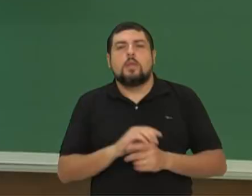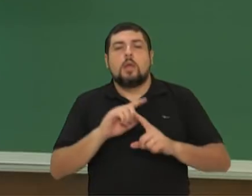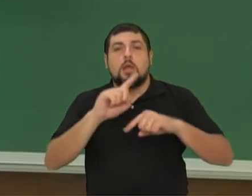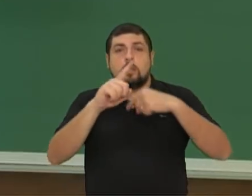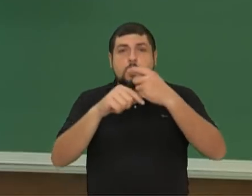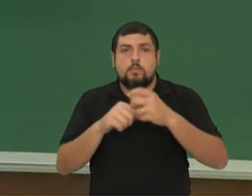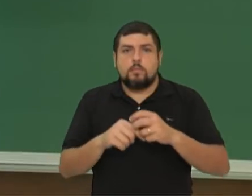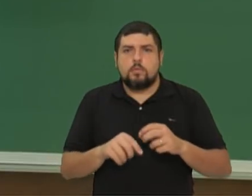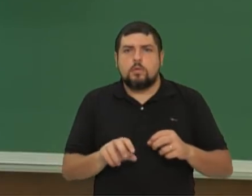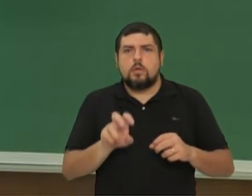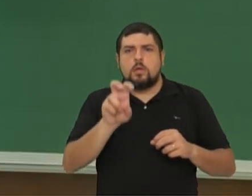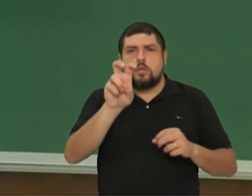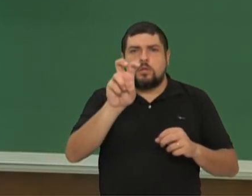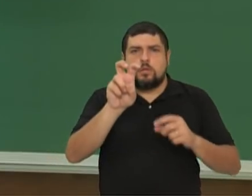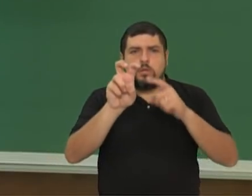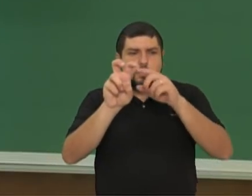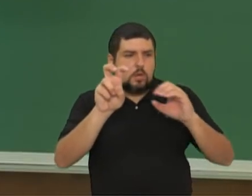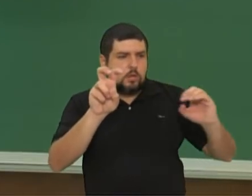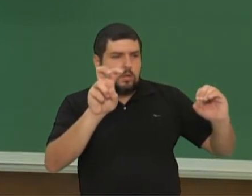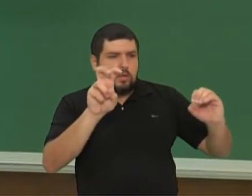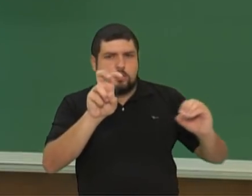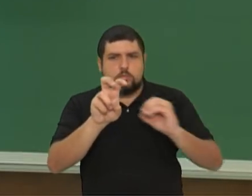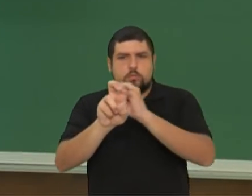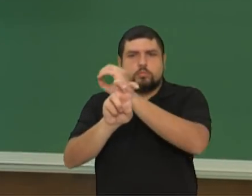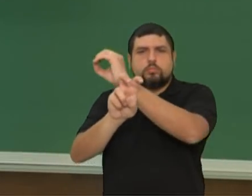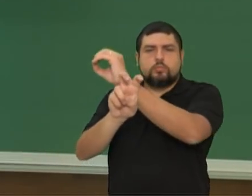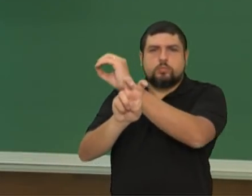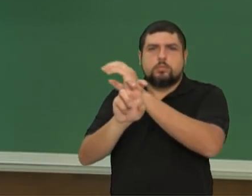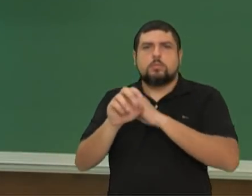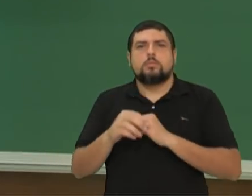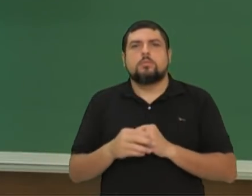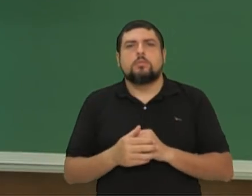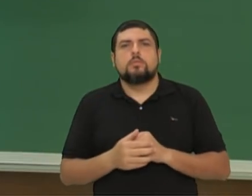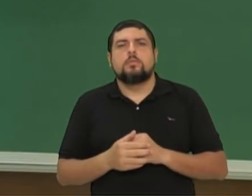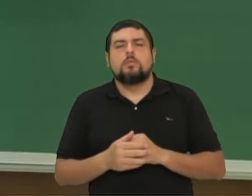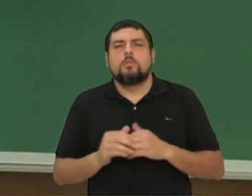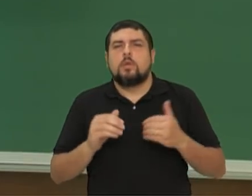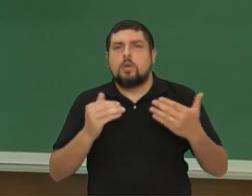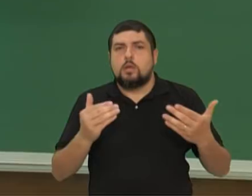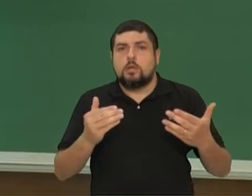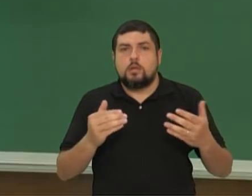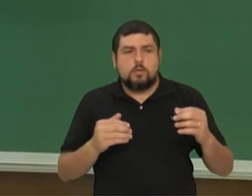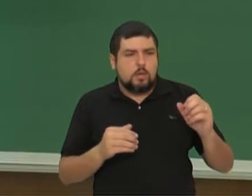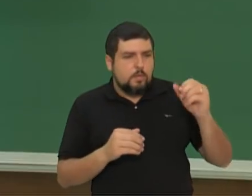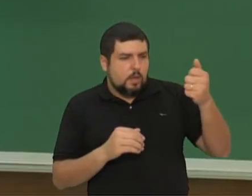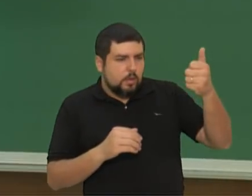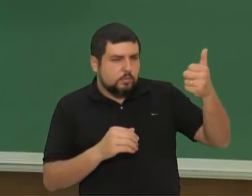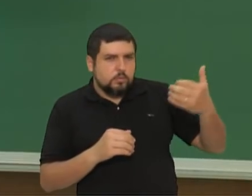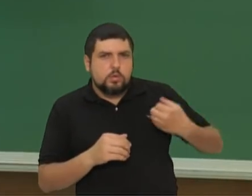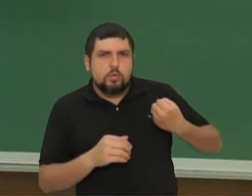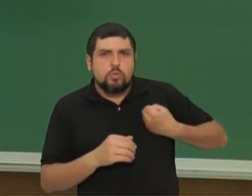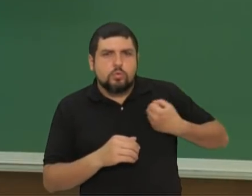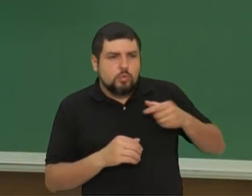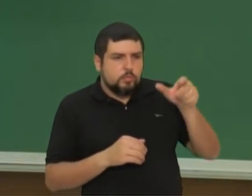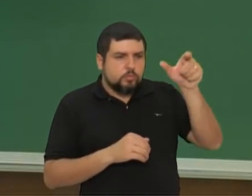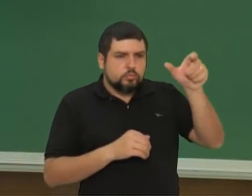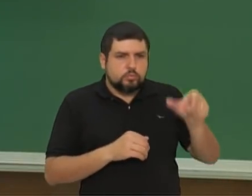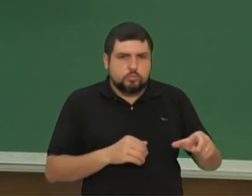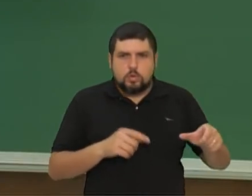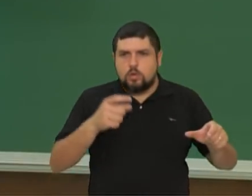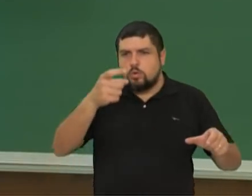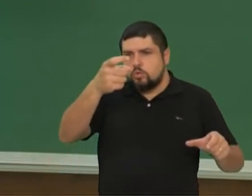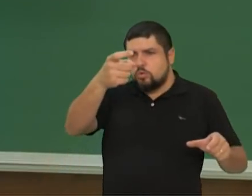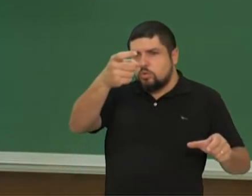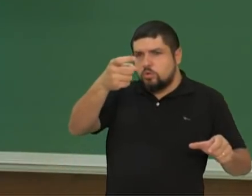5 elevado a 0. Acho o valor. Então, eu saio de valores de x, vou para valores de